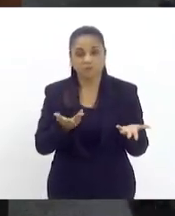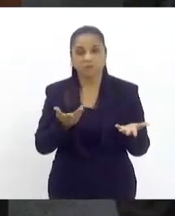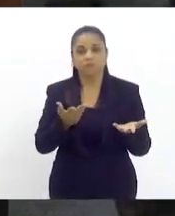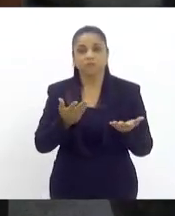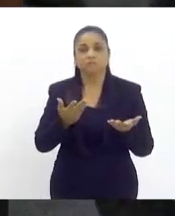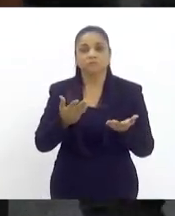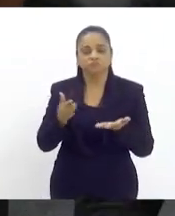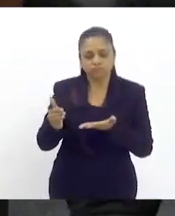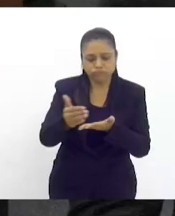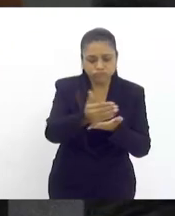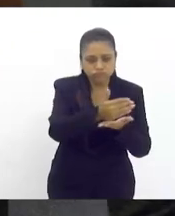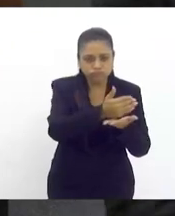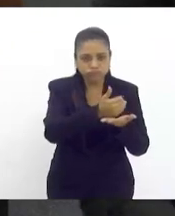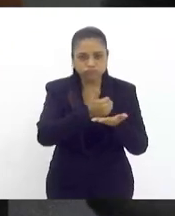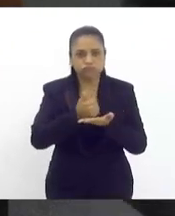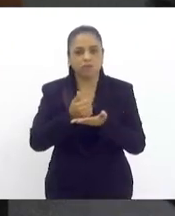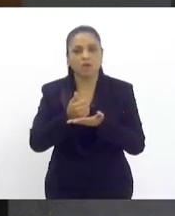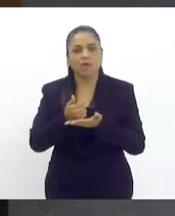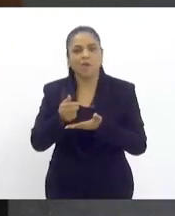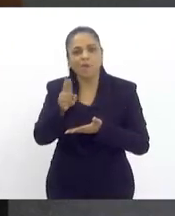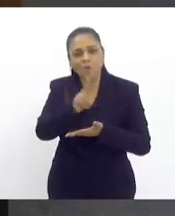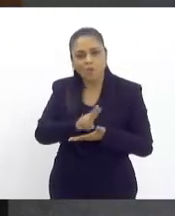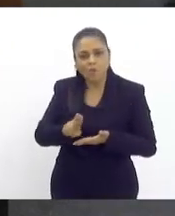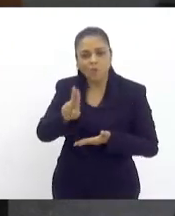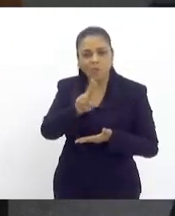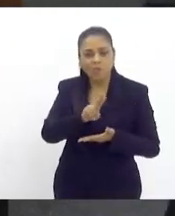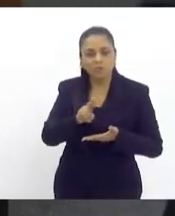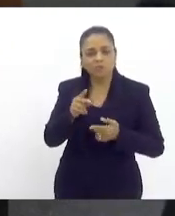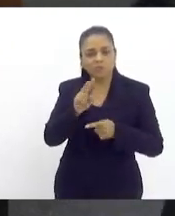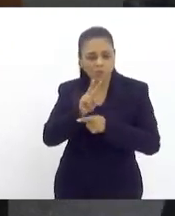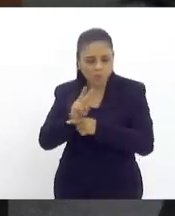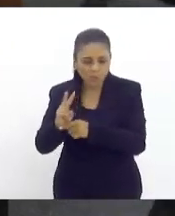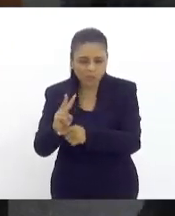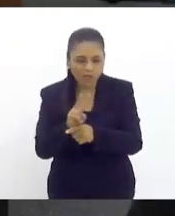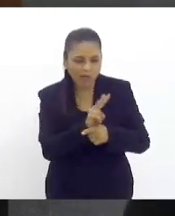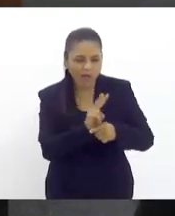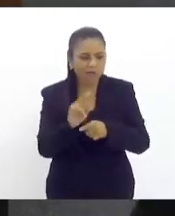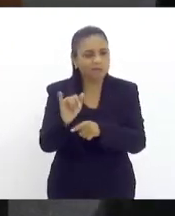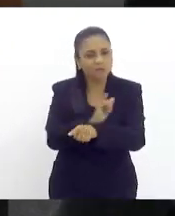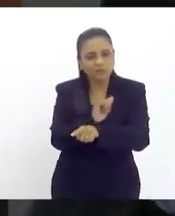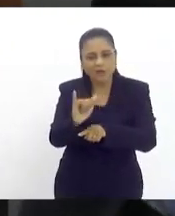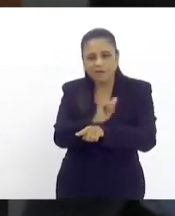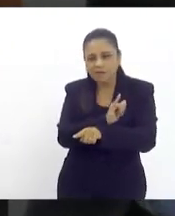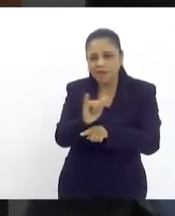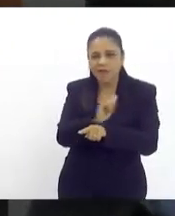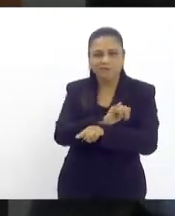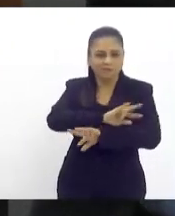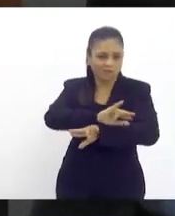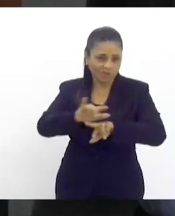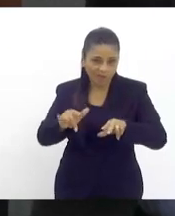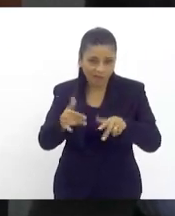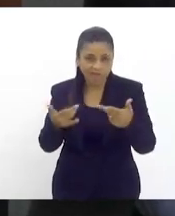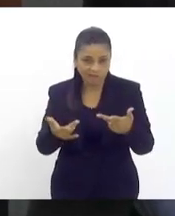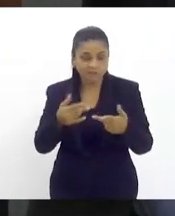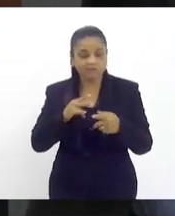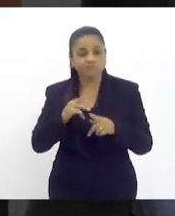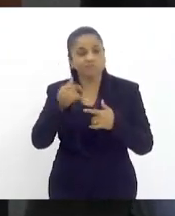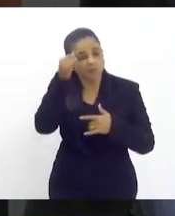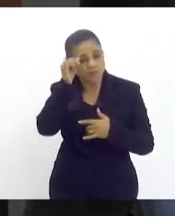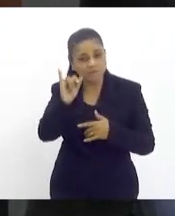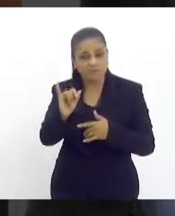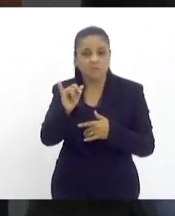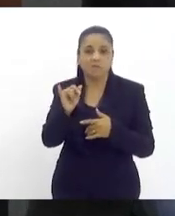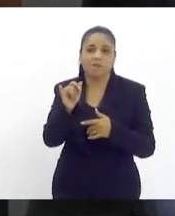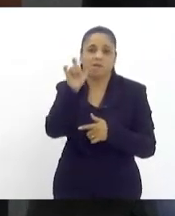de dados e ferramentas e rede de cuidados e atendimento e prevenção à violência contra mulher e